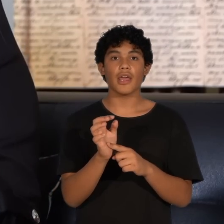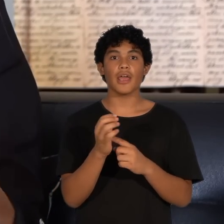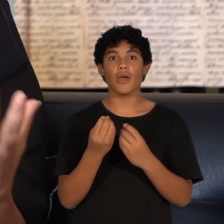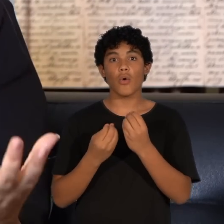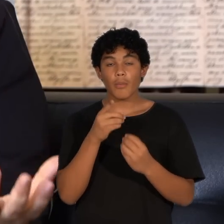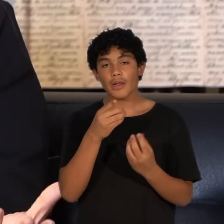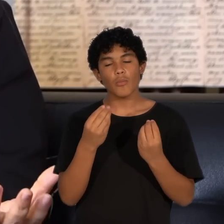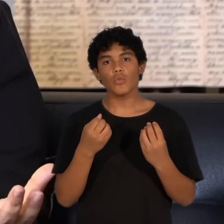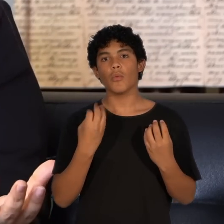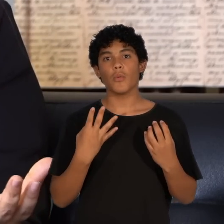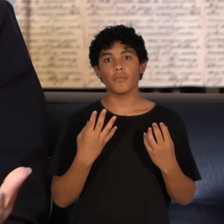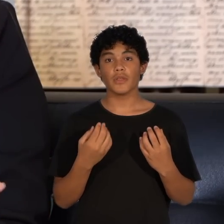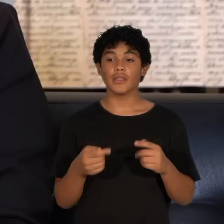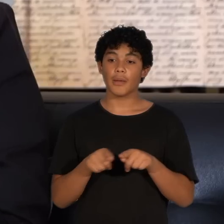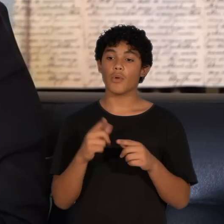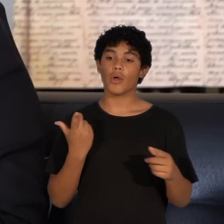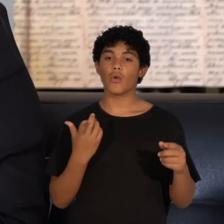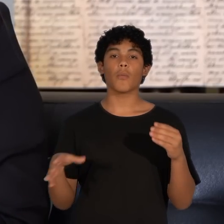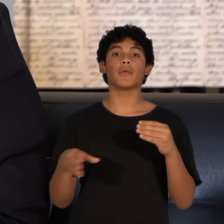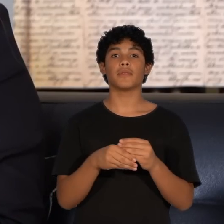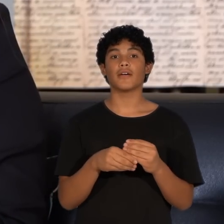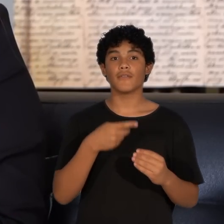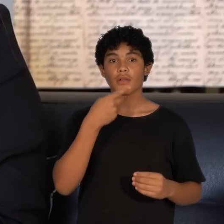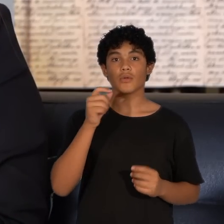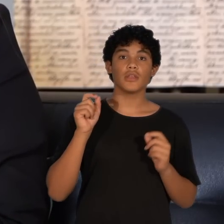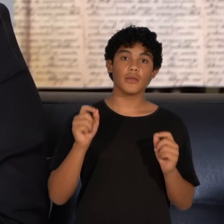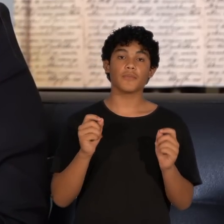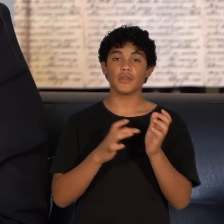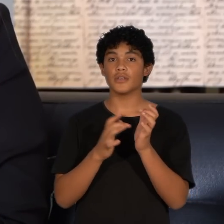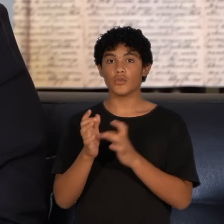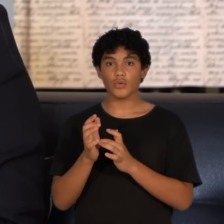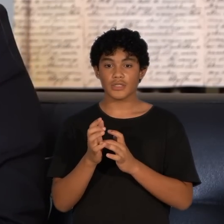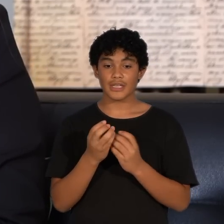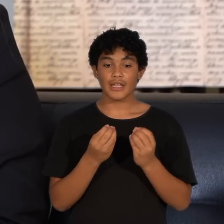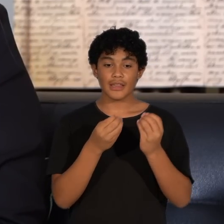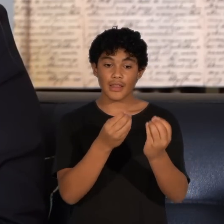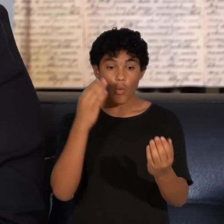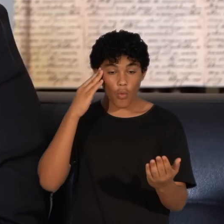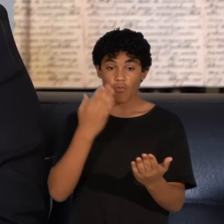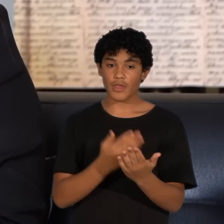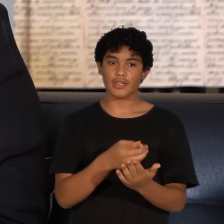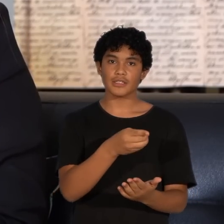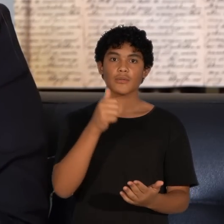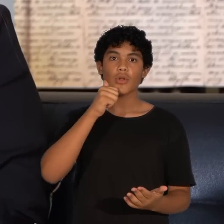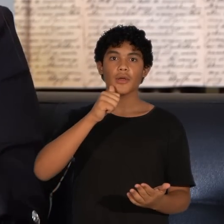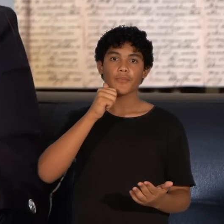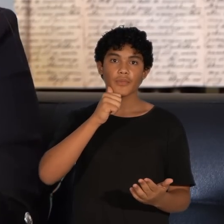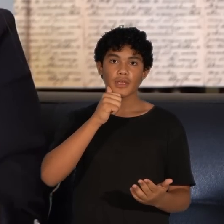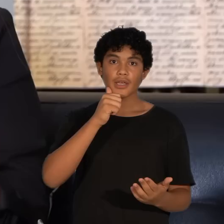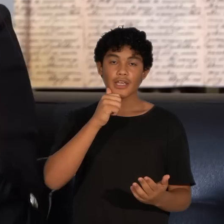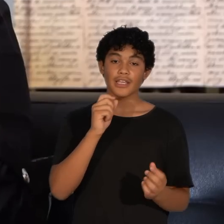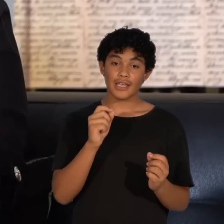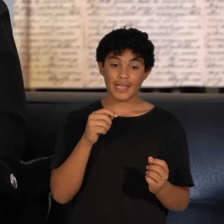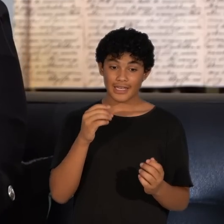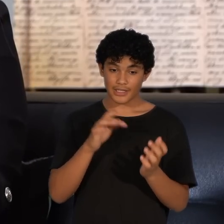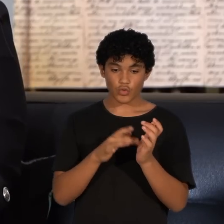uma estratégia fantástica. E aí eu quero complementar dizendo assim, ó, Jesus gerou confiança. Aonde